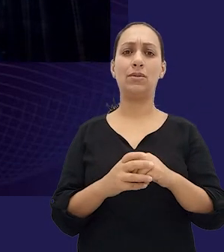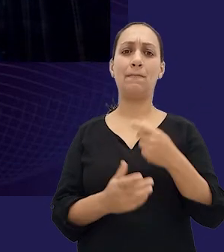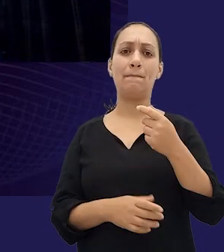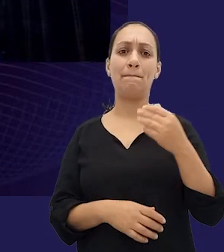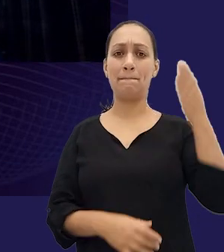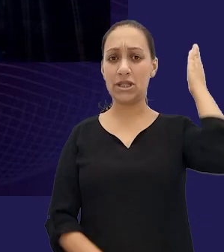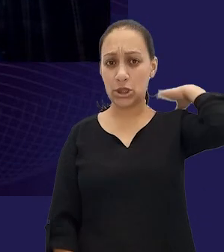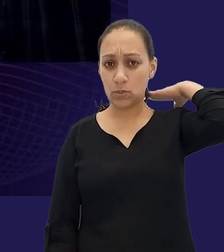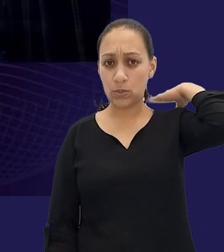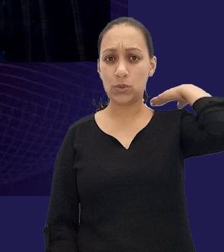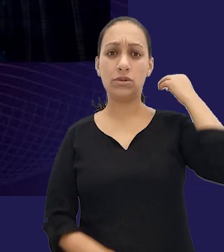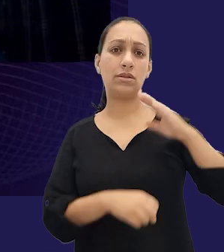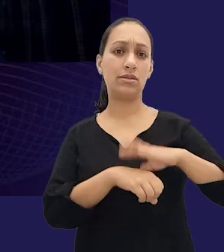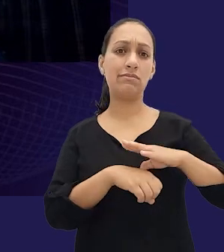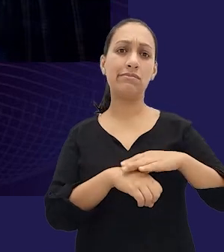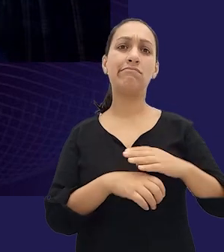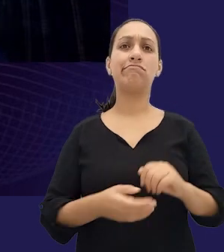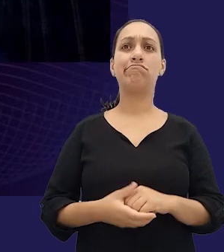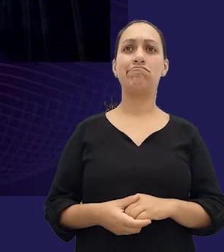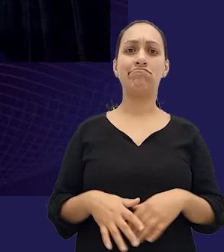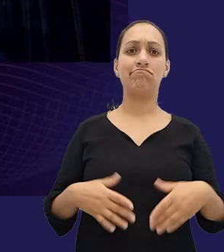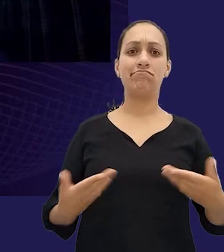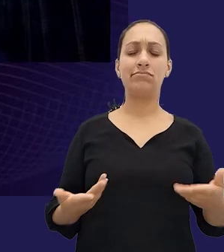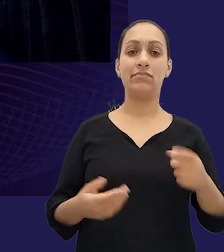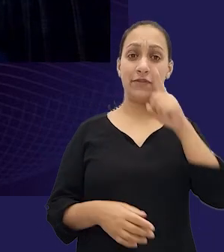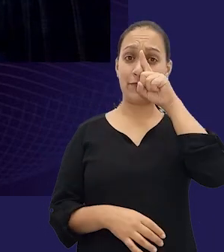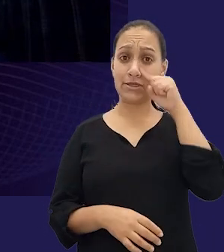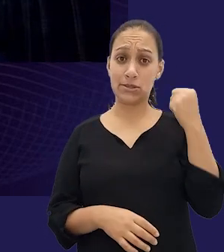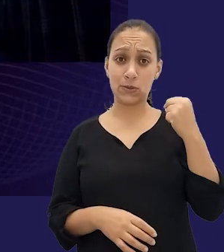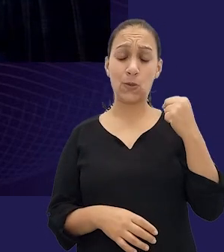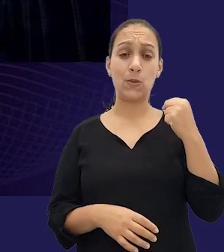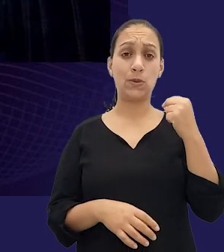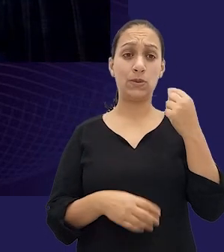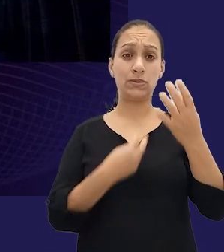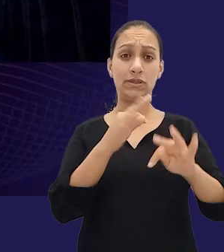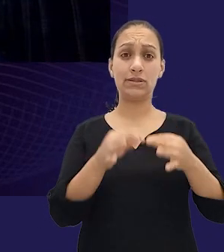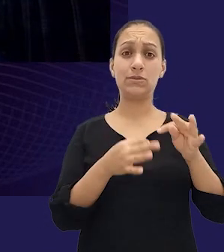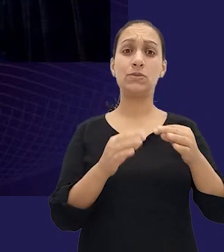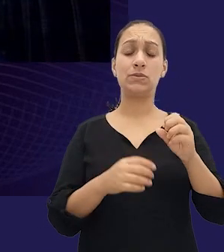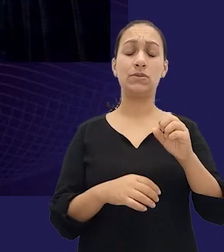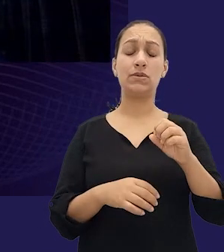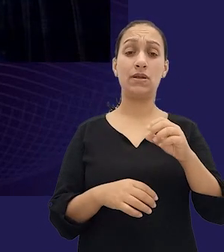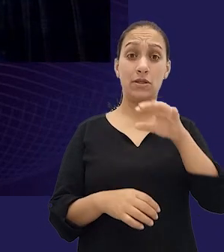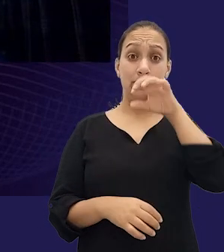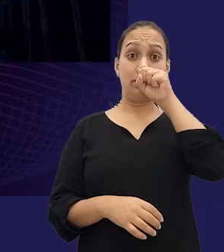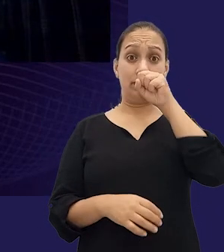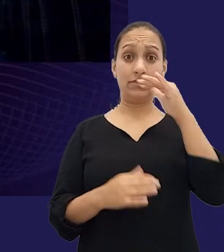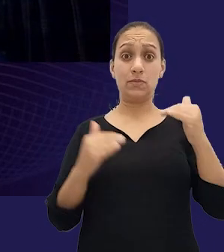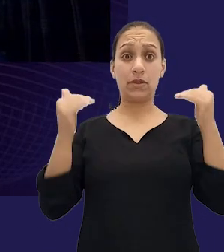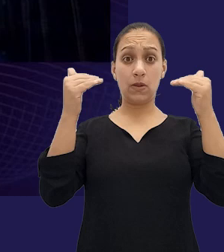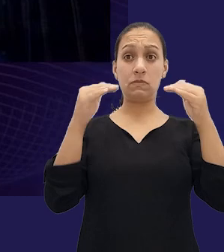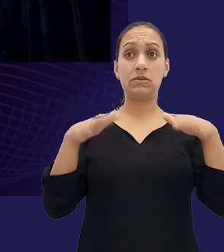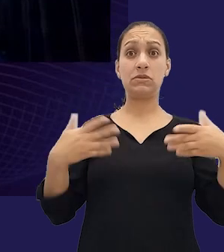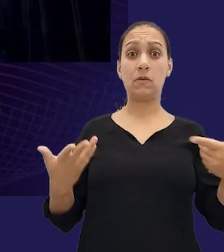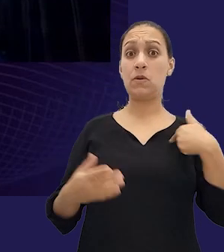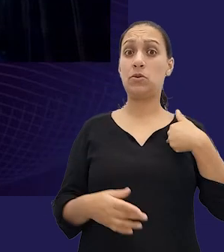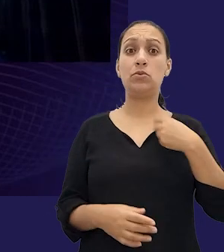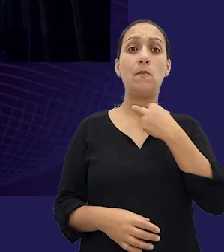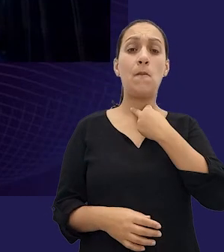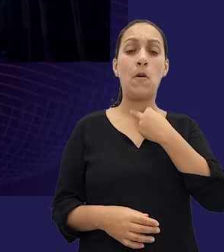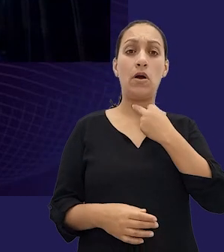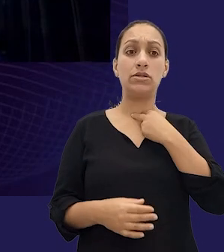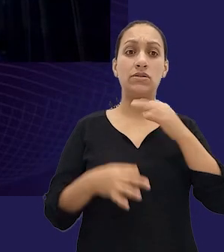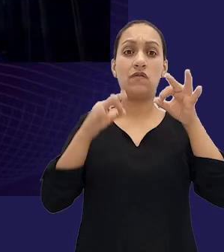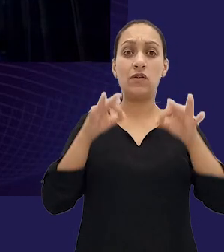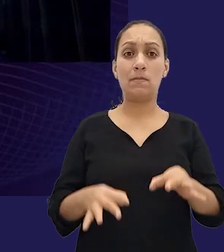comunitária, para tratar infecções do trato respiratório superior. E, gente, eu não posso afirmar de